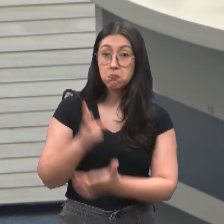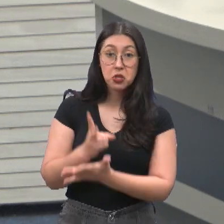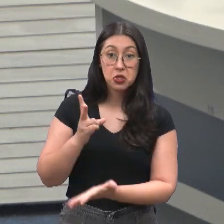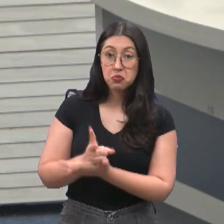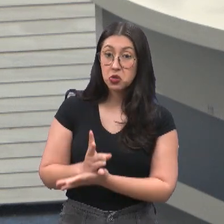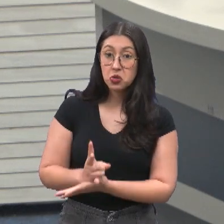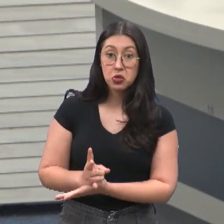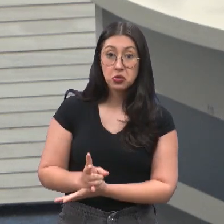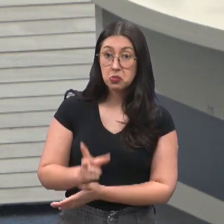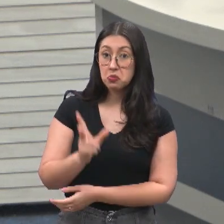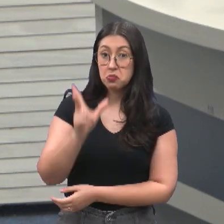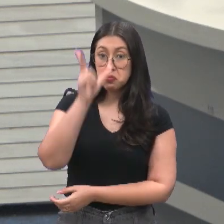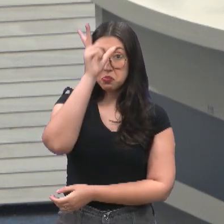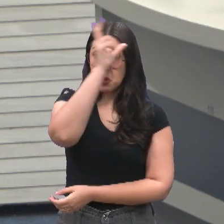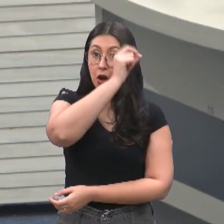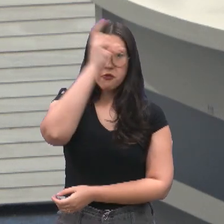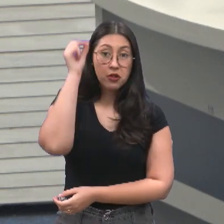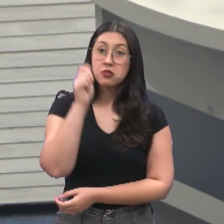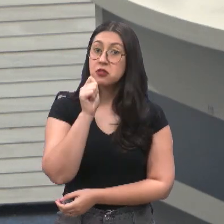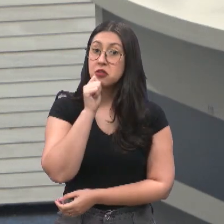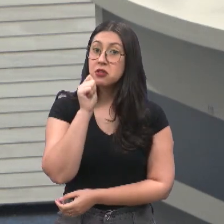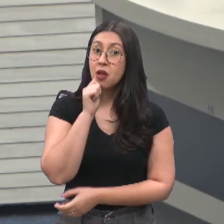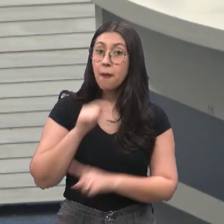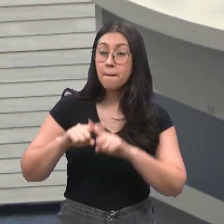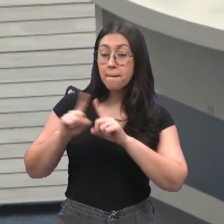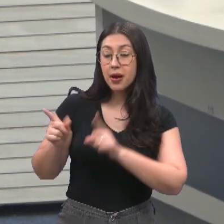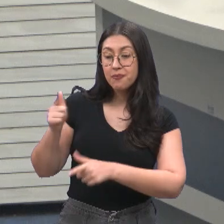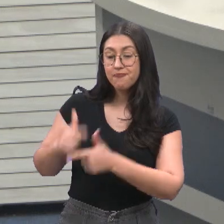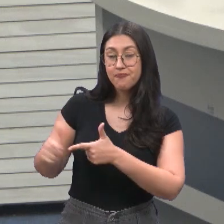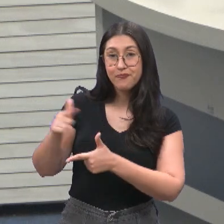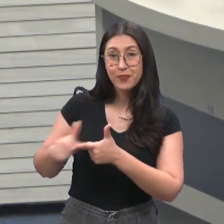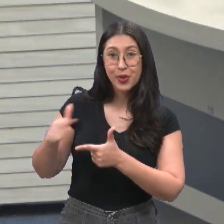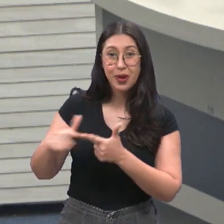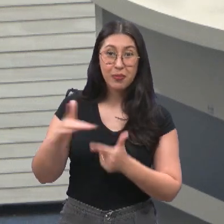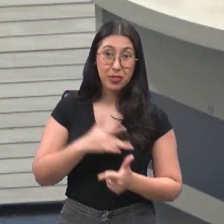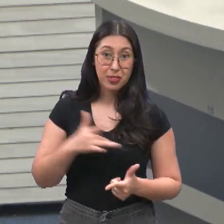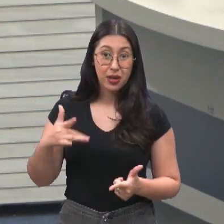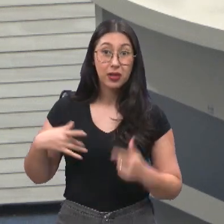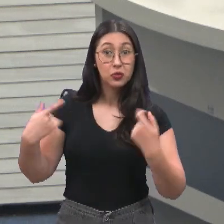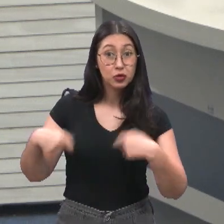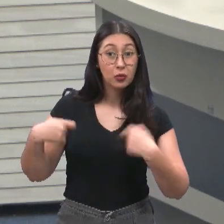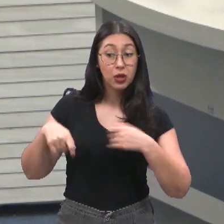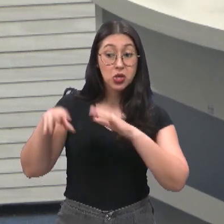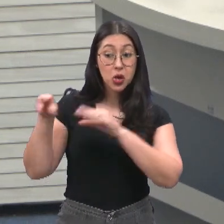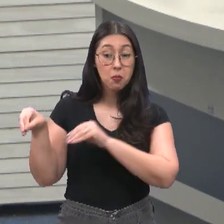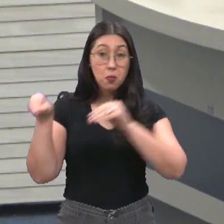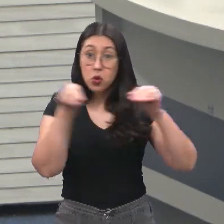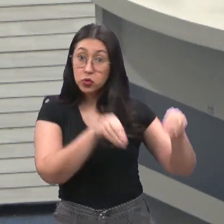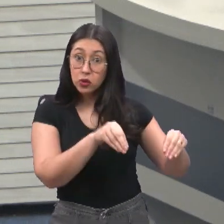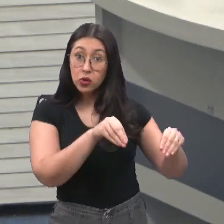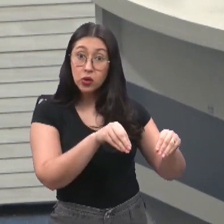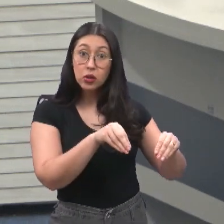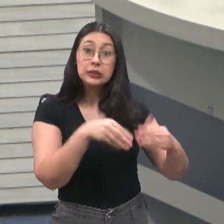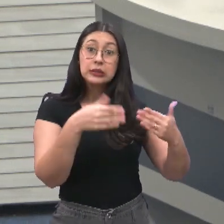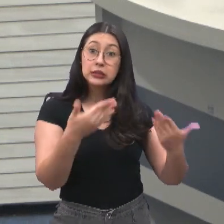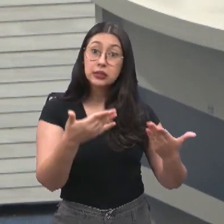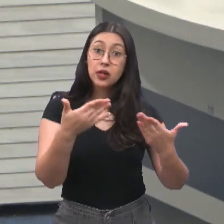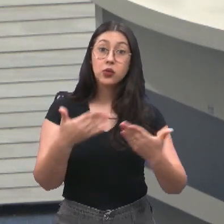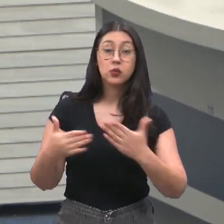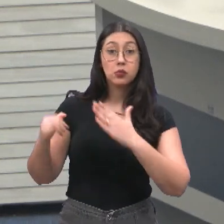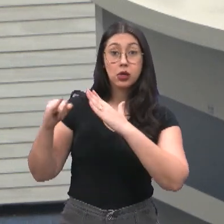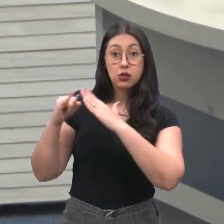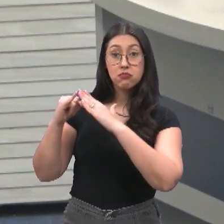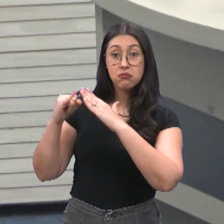teve que mudar por uma questão de saúde, deixou o seu imóvel aos cuidados de uma imobiliária,